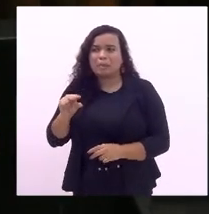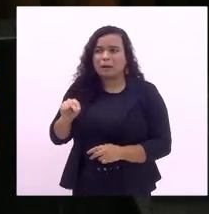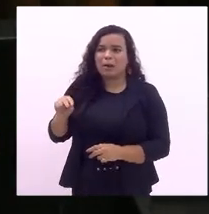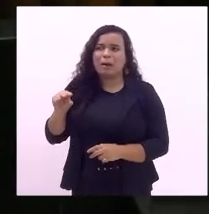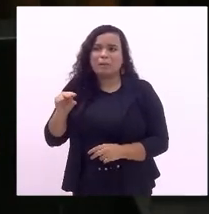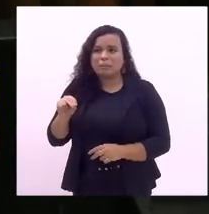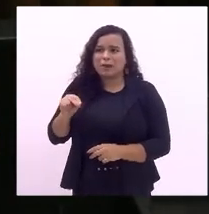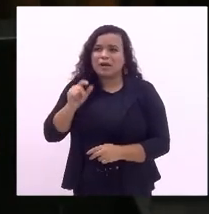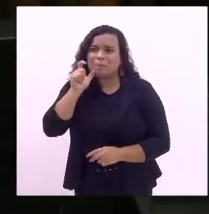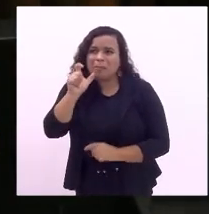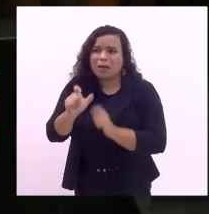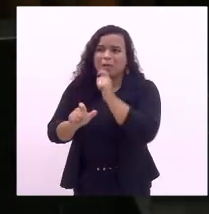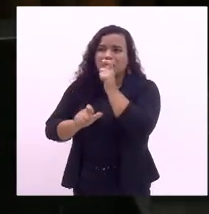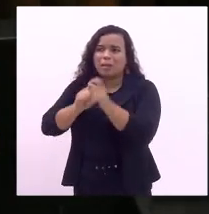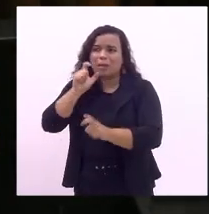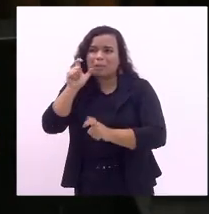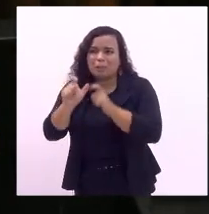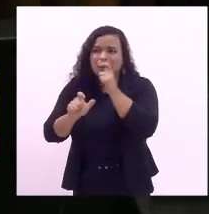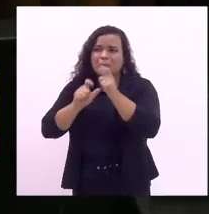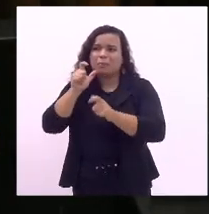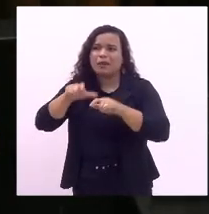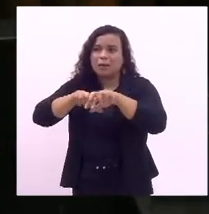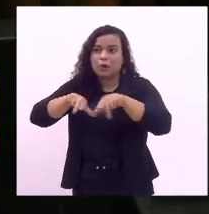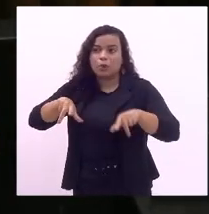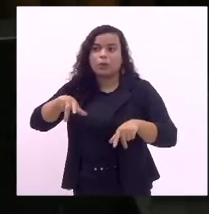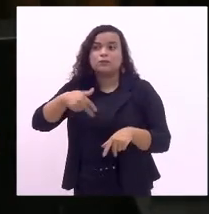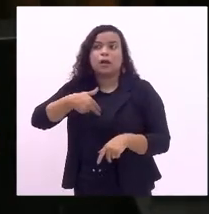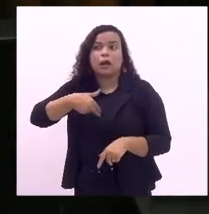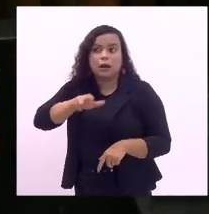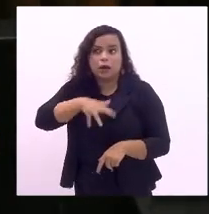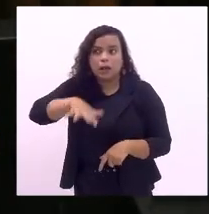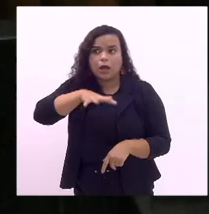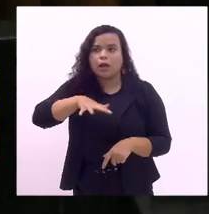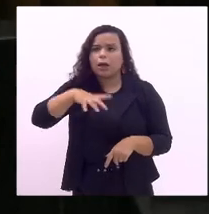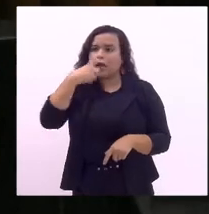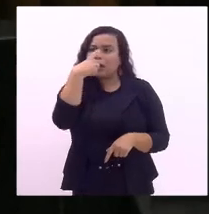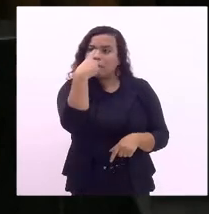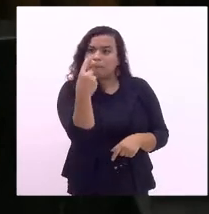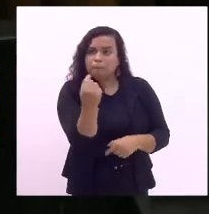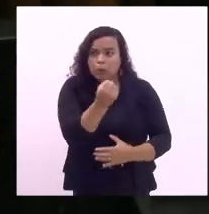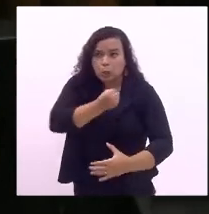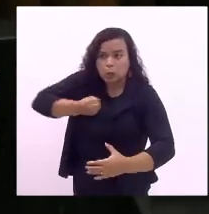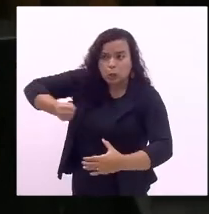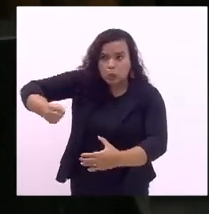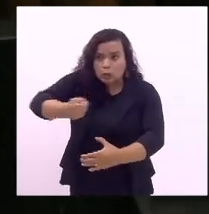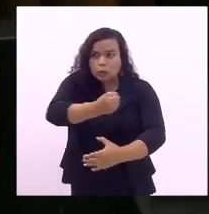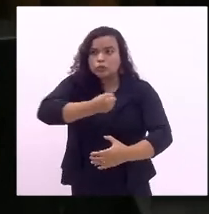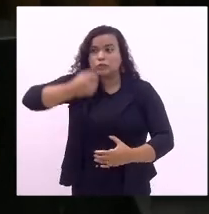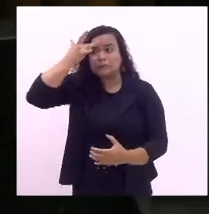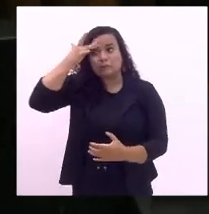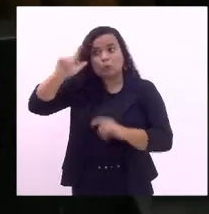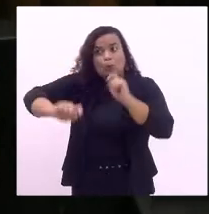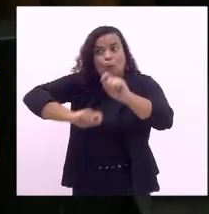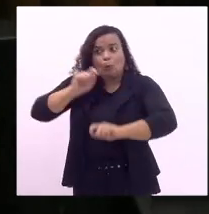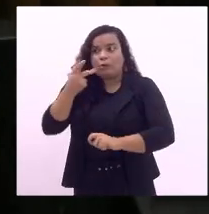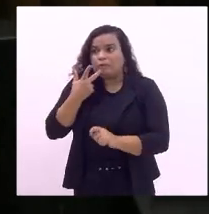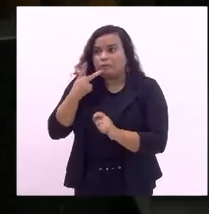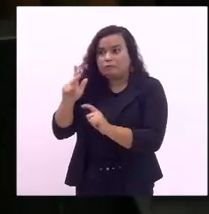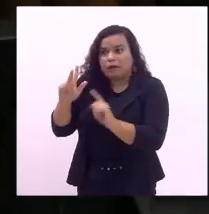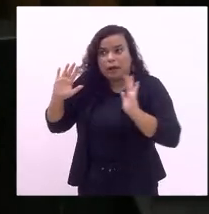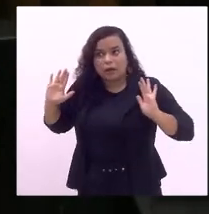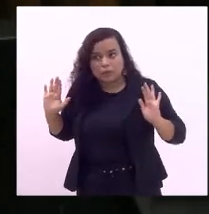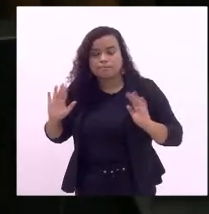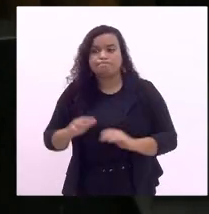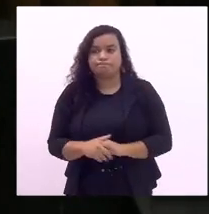de ameaças espirituais, bruxaria, sei lá que diabo é aquele que ela ficou falando. Então, me